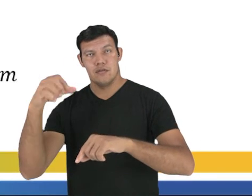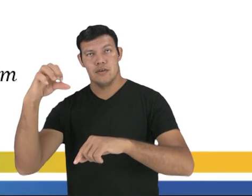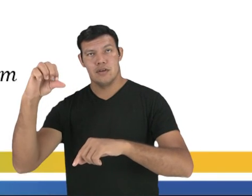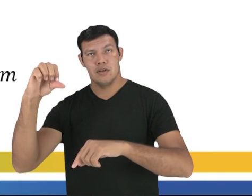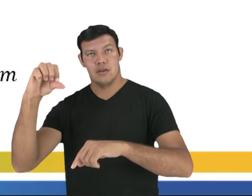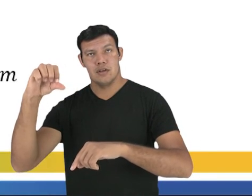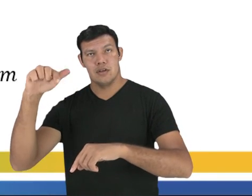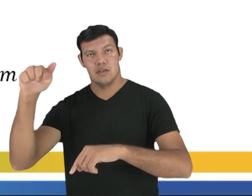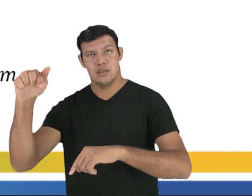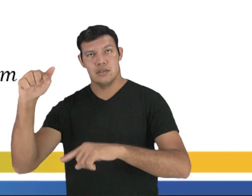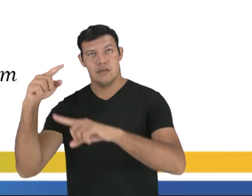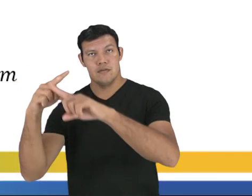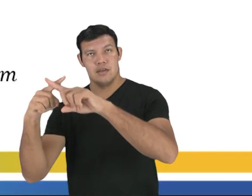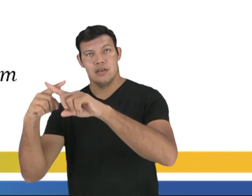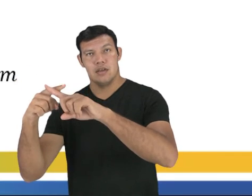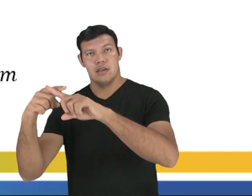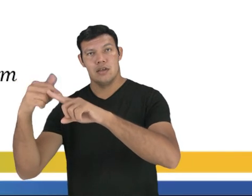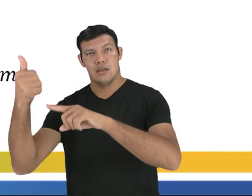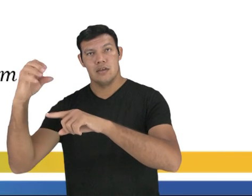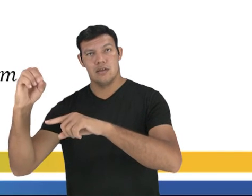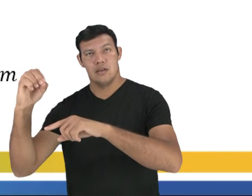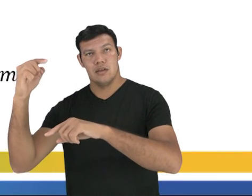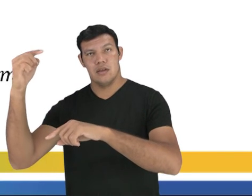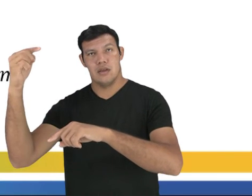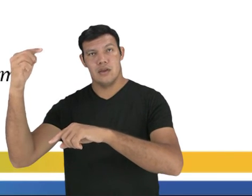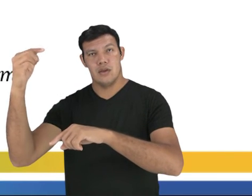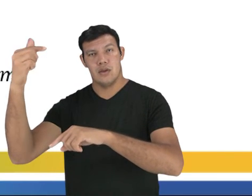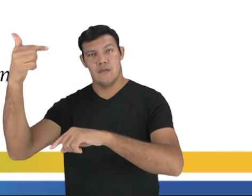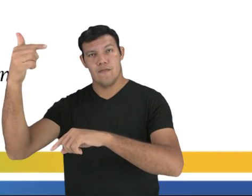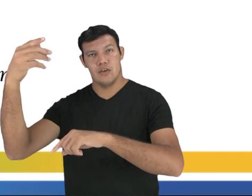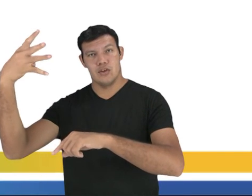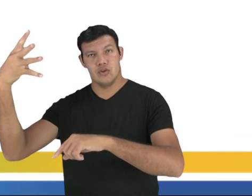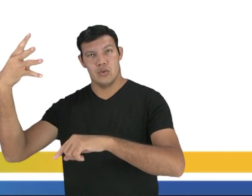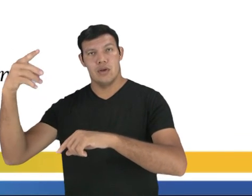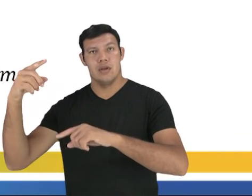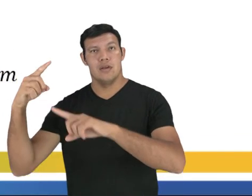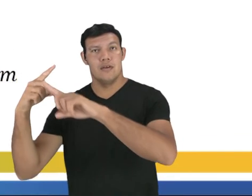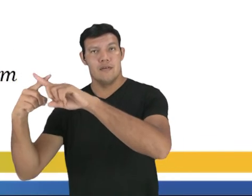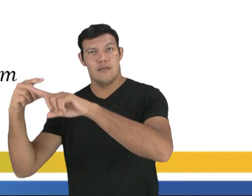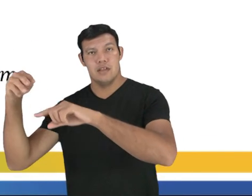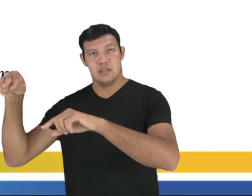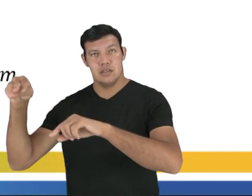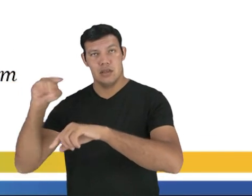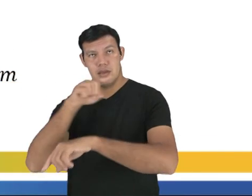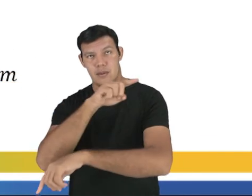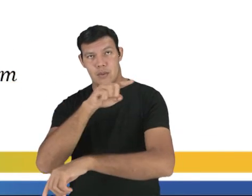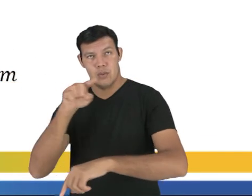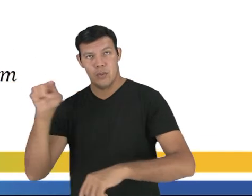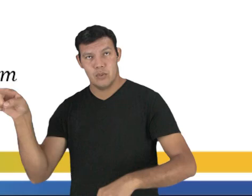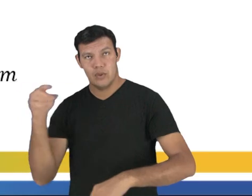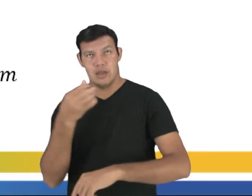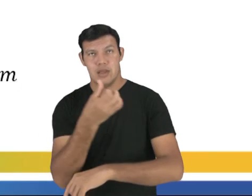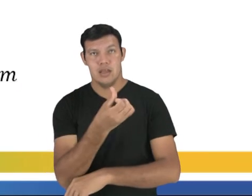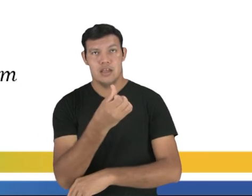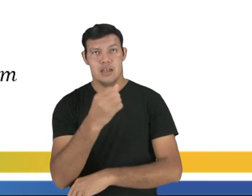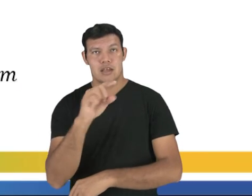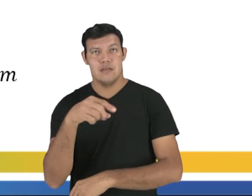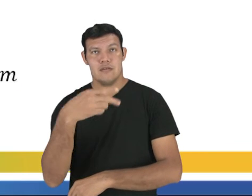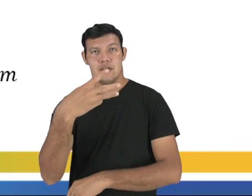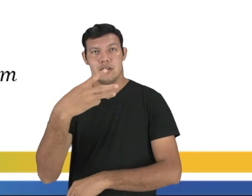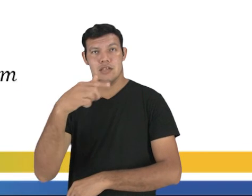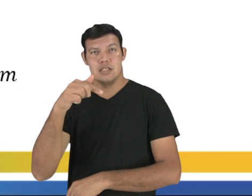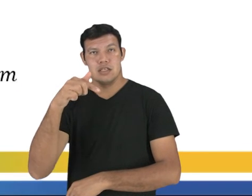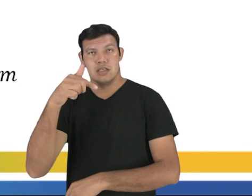embaraçada aí, cheia de vírgula, com potência e tudo, você vai encontrar o valor de 9, aquele resultado que está embaixo em vermelho é o resultado